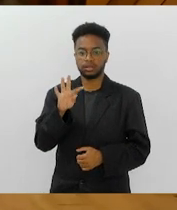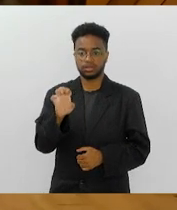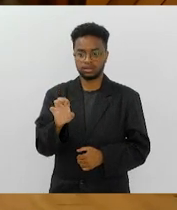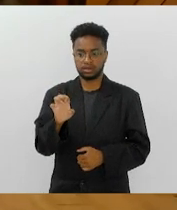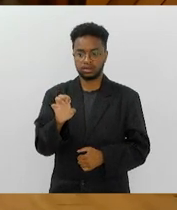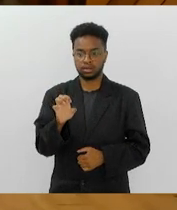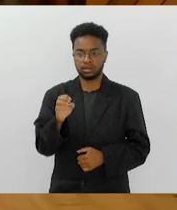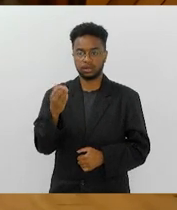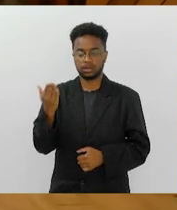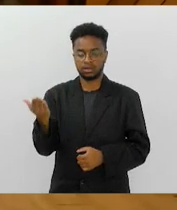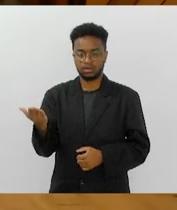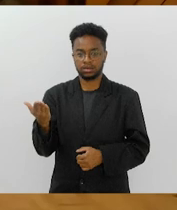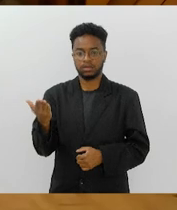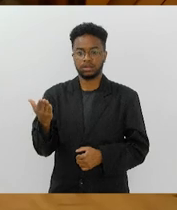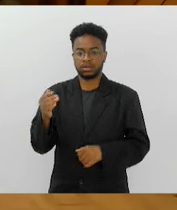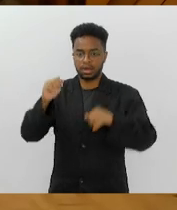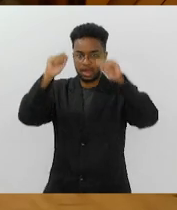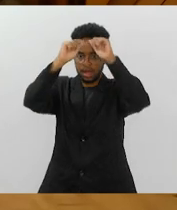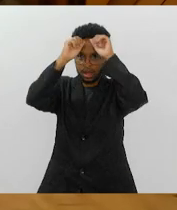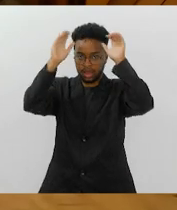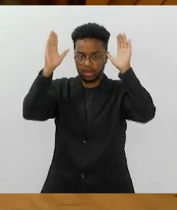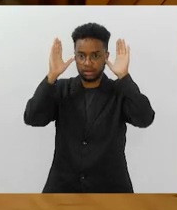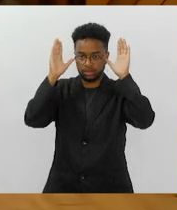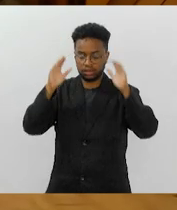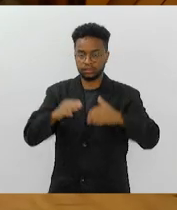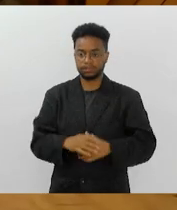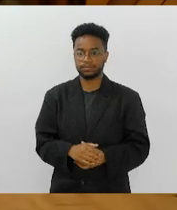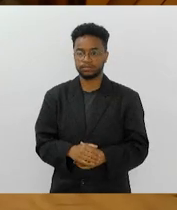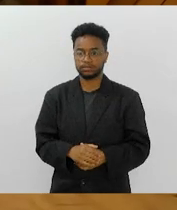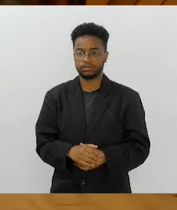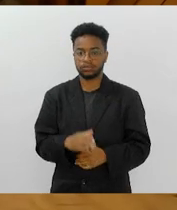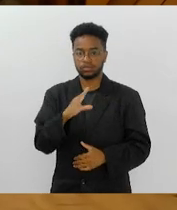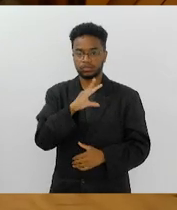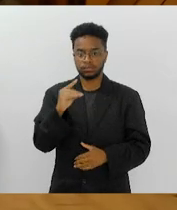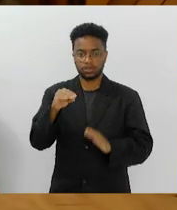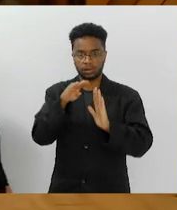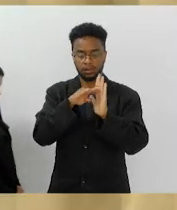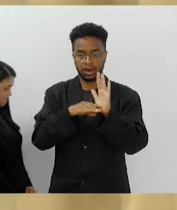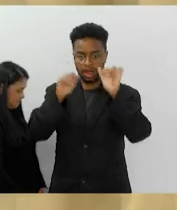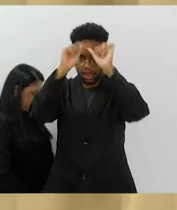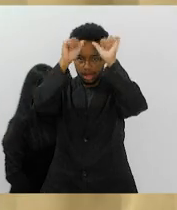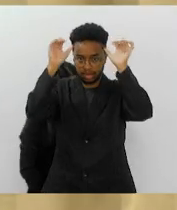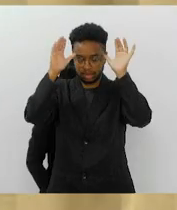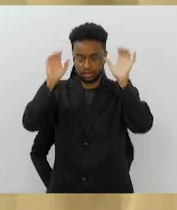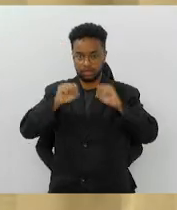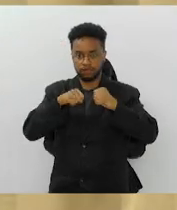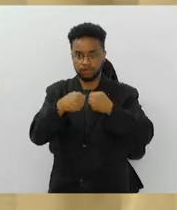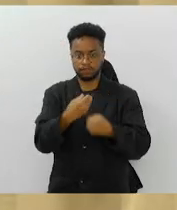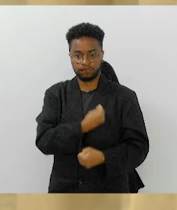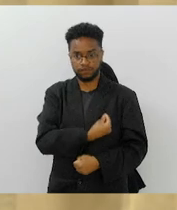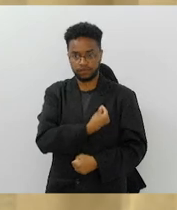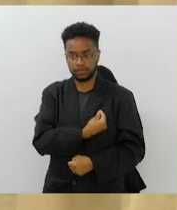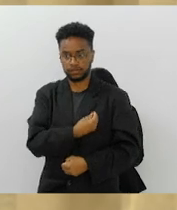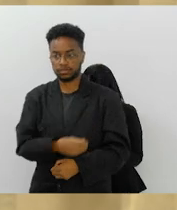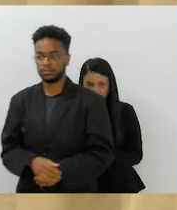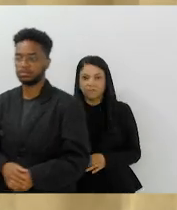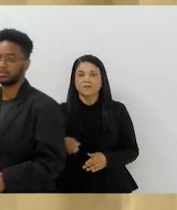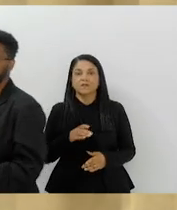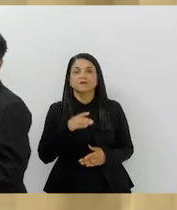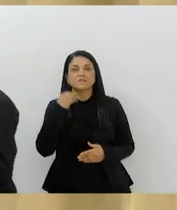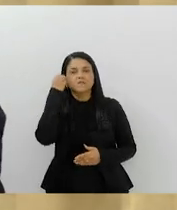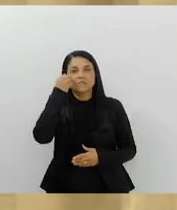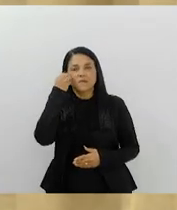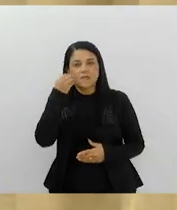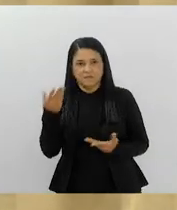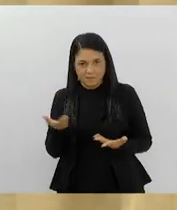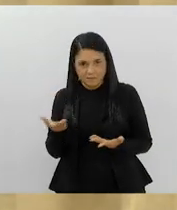Militar do Estado do Acre, Jonei Santana Turi da Silva, coordenador do programa Acre pela Vida, então mais uma experiência exitosa do Acre, vai falar com a gente agora